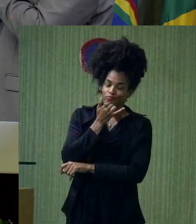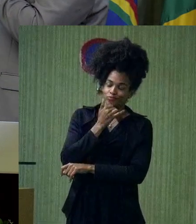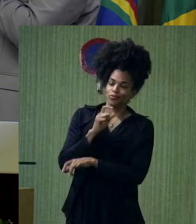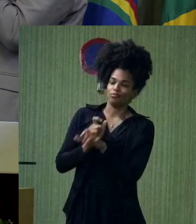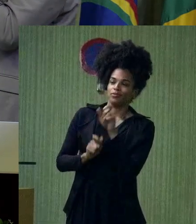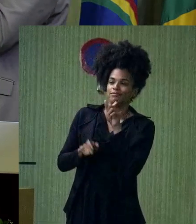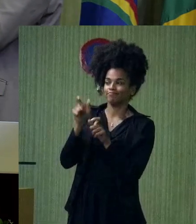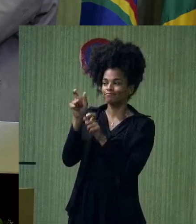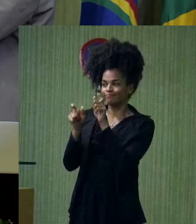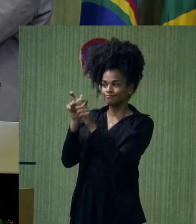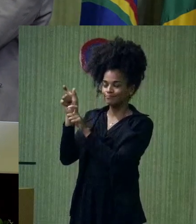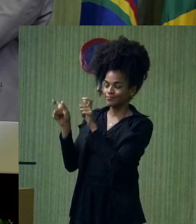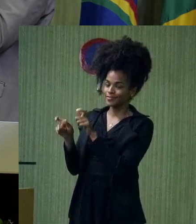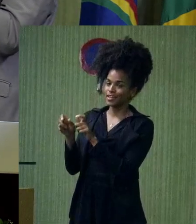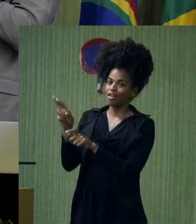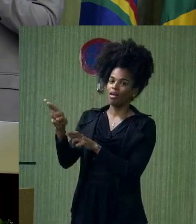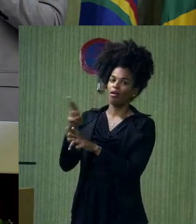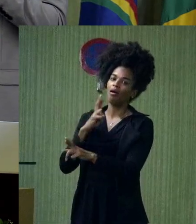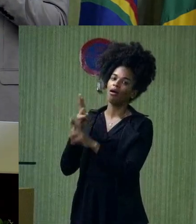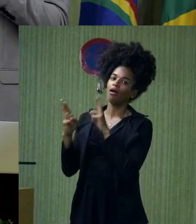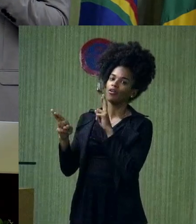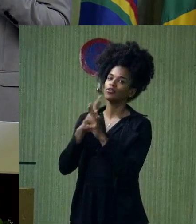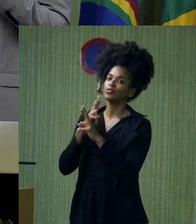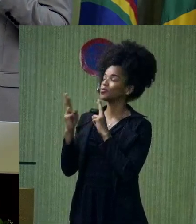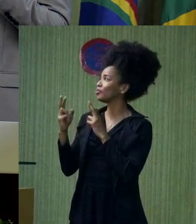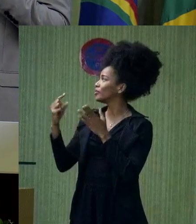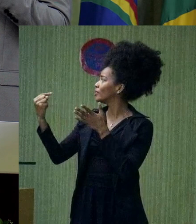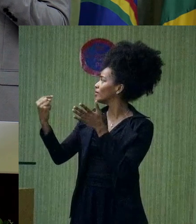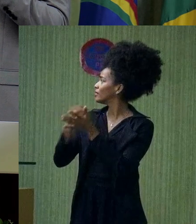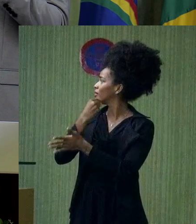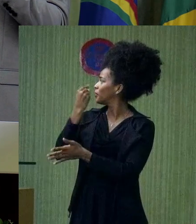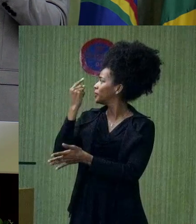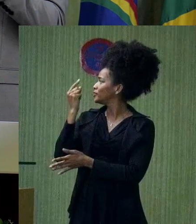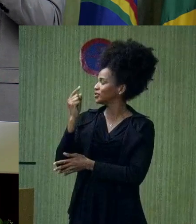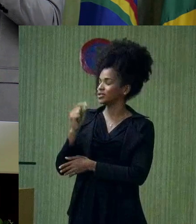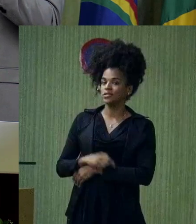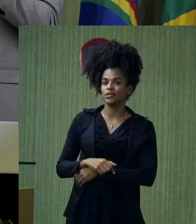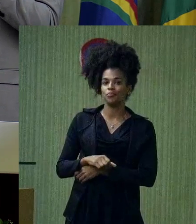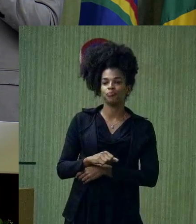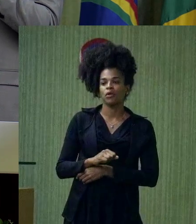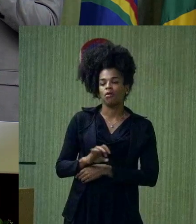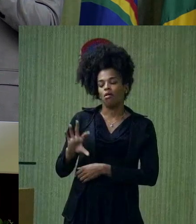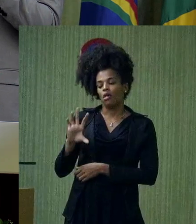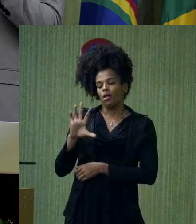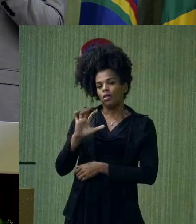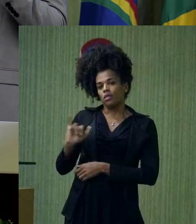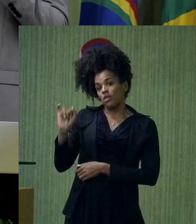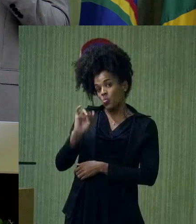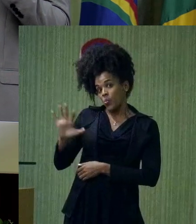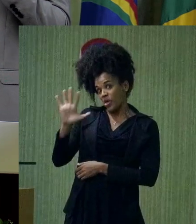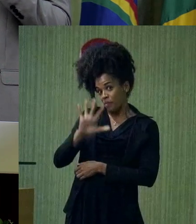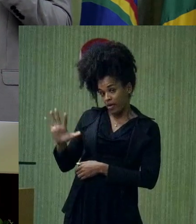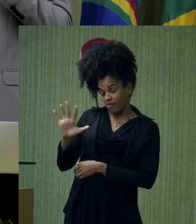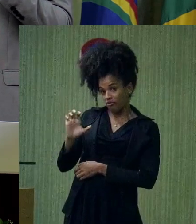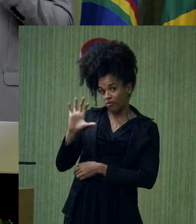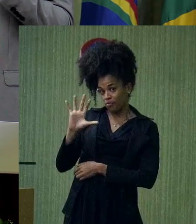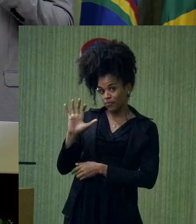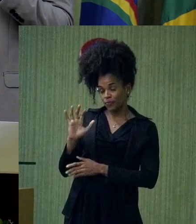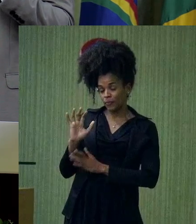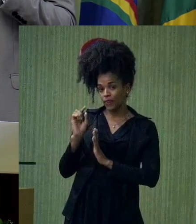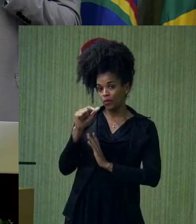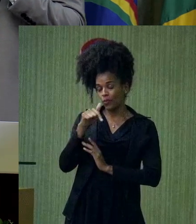queria que vossas excelências respondesse essa pesquisa seria possível é só apontar o o o leitor de QR Code do celular